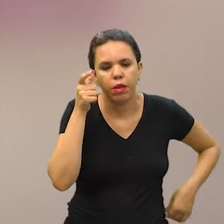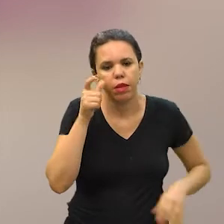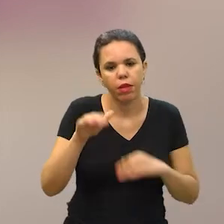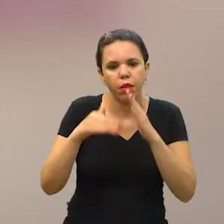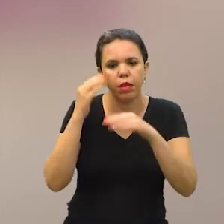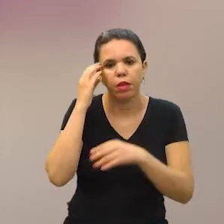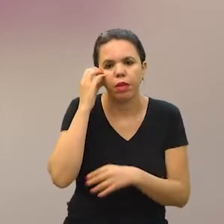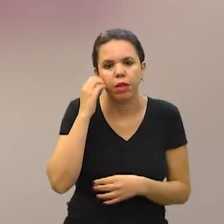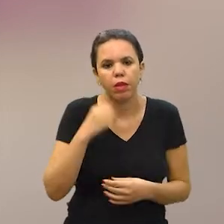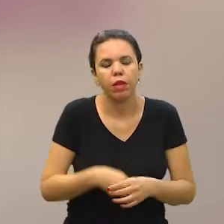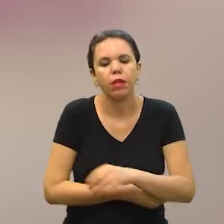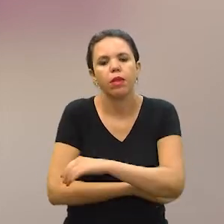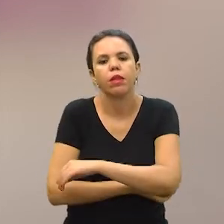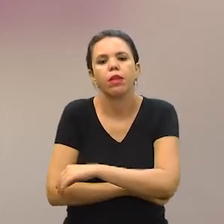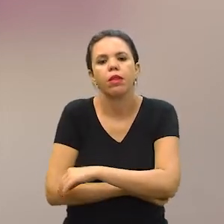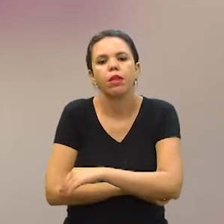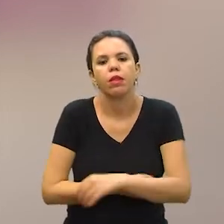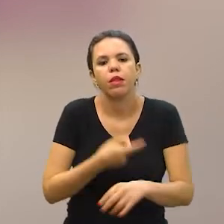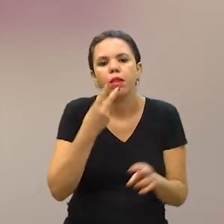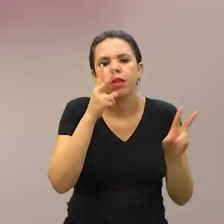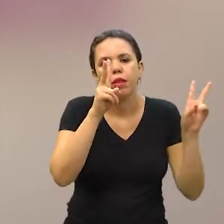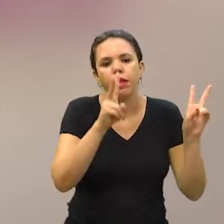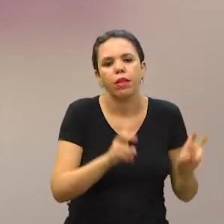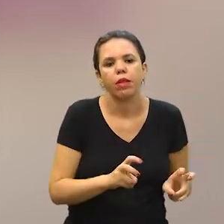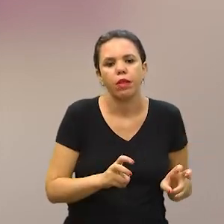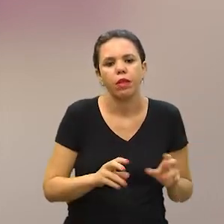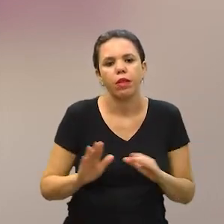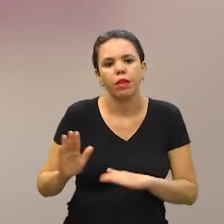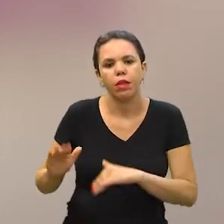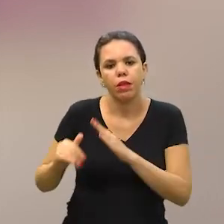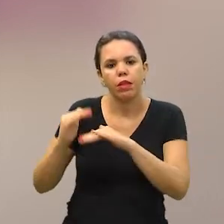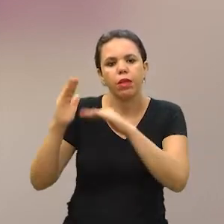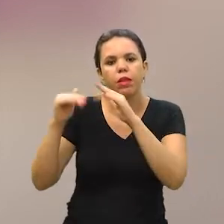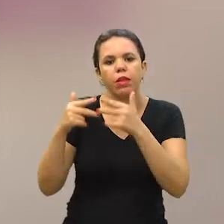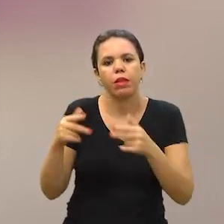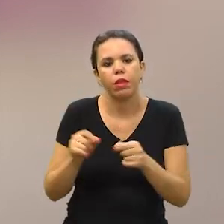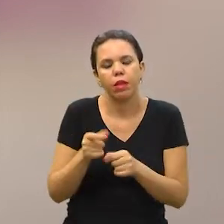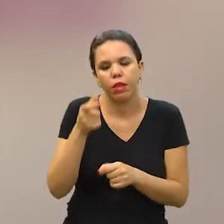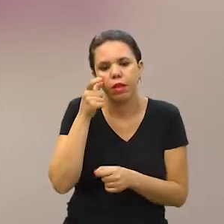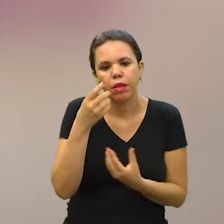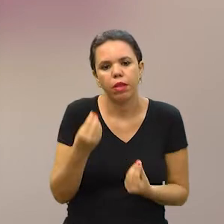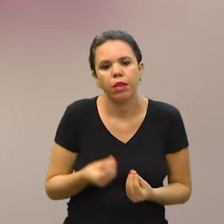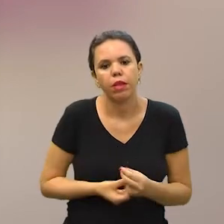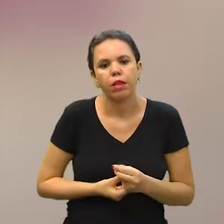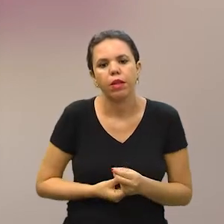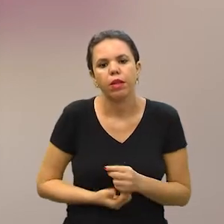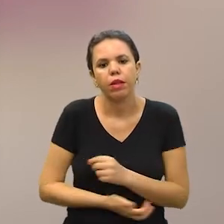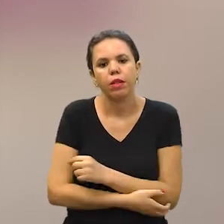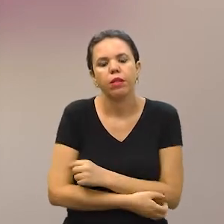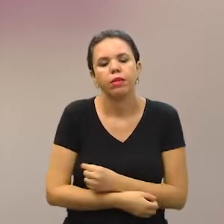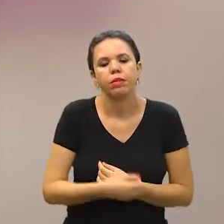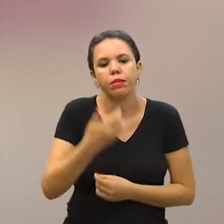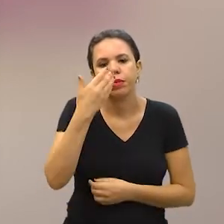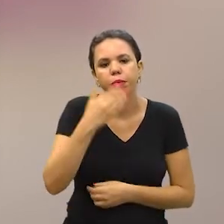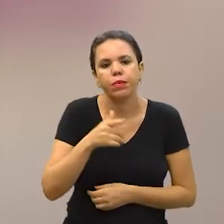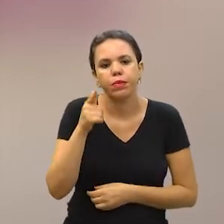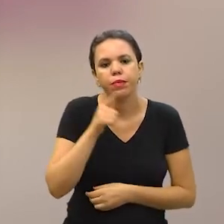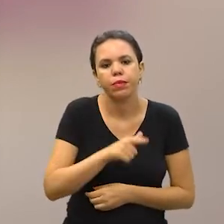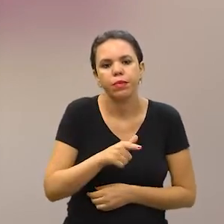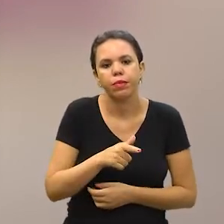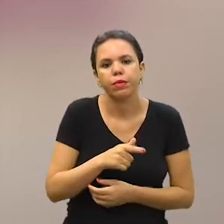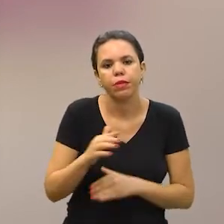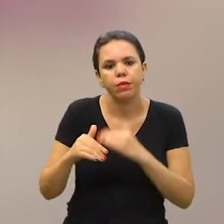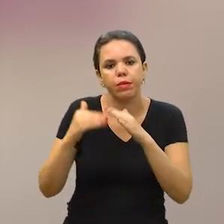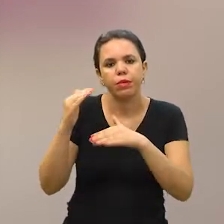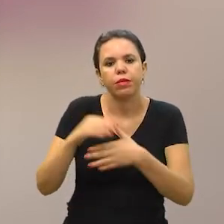ir se desenvolvendo, né? E falando sobre a questão do desenvolvimento, que é algo que eu vejo muito, o quanto que essas crianças que